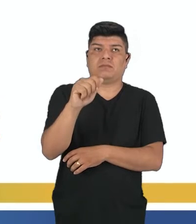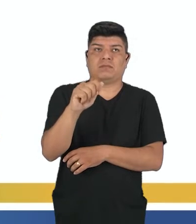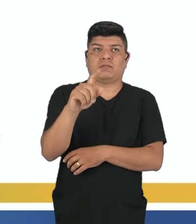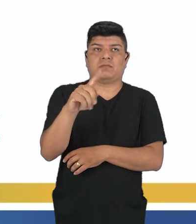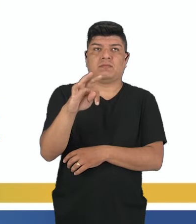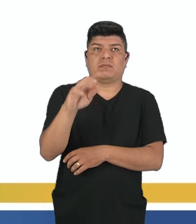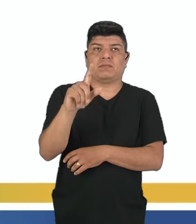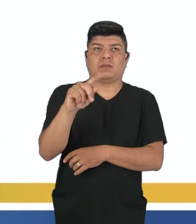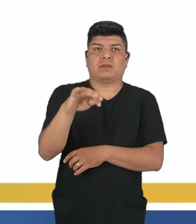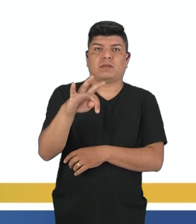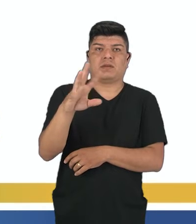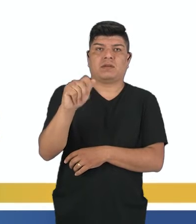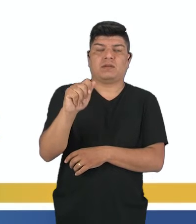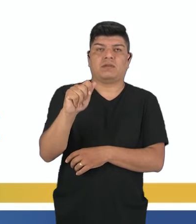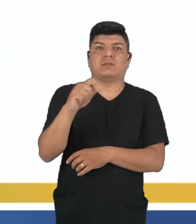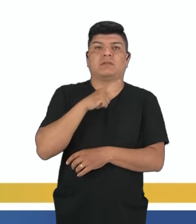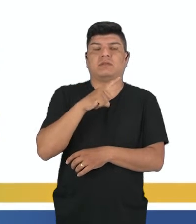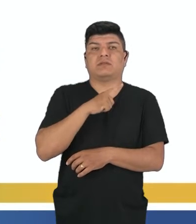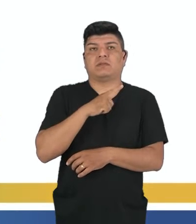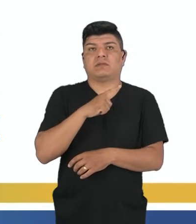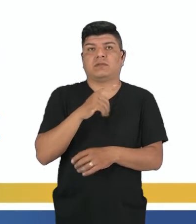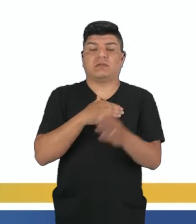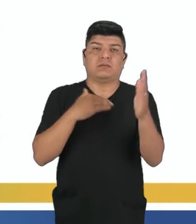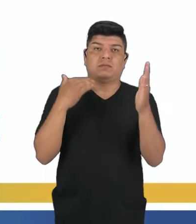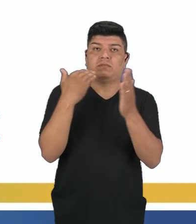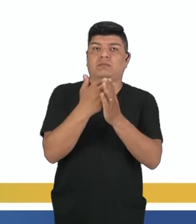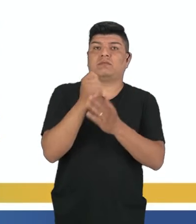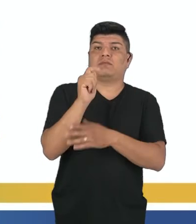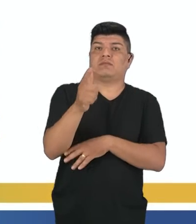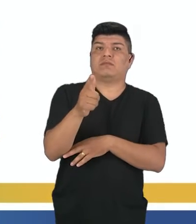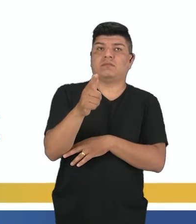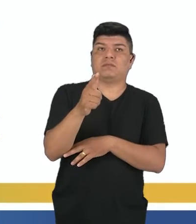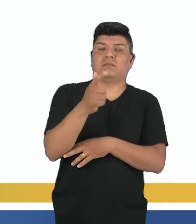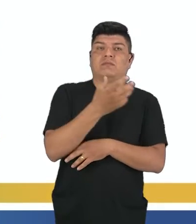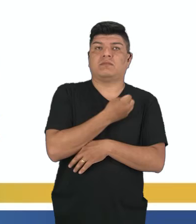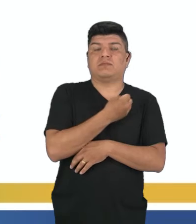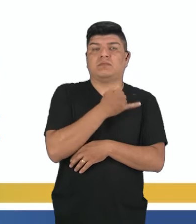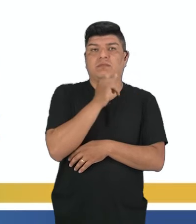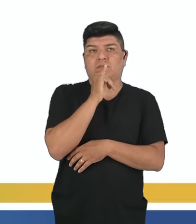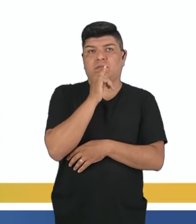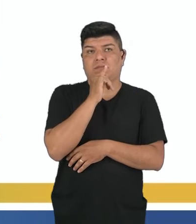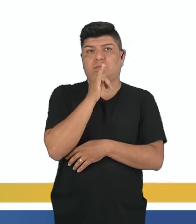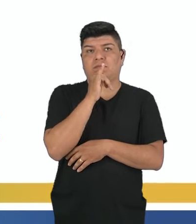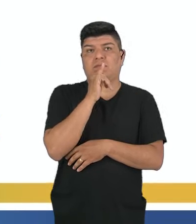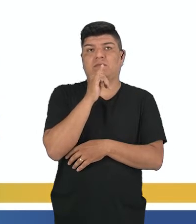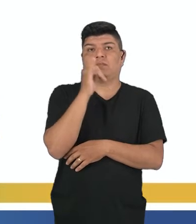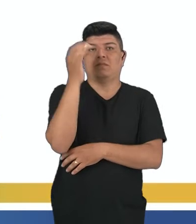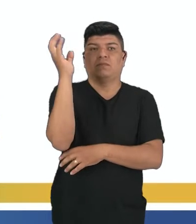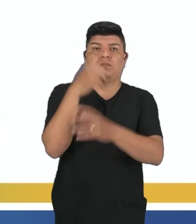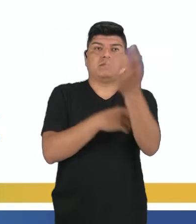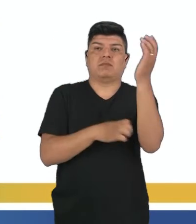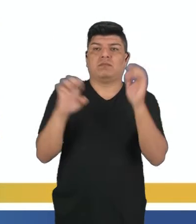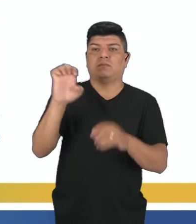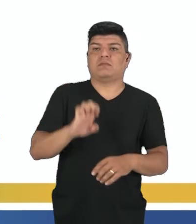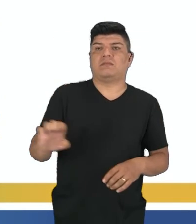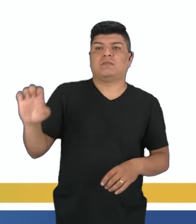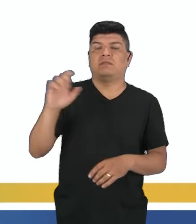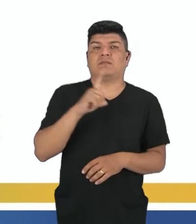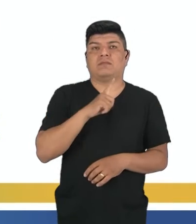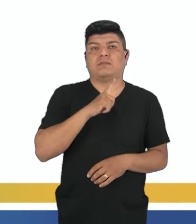né, que ela contém é superior ao número, por exemplo, da Mata Atlântica que a Europa